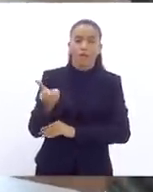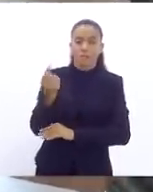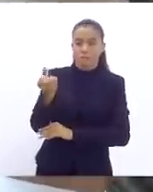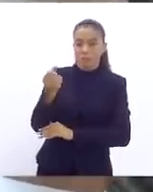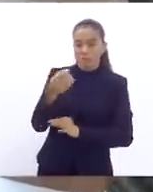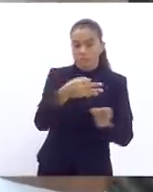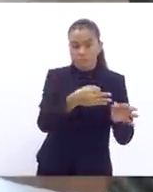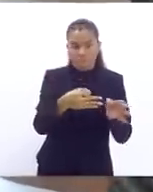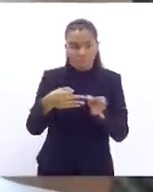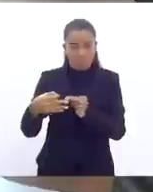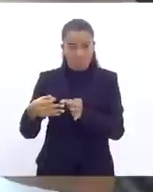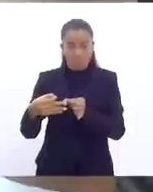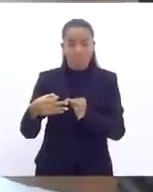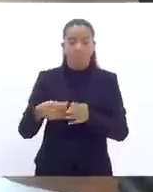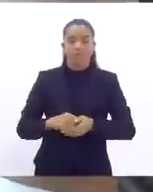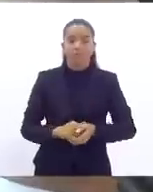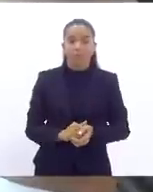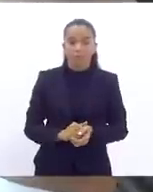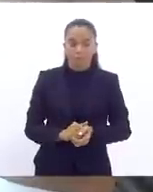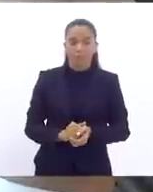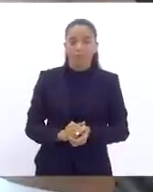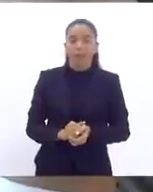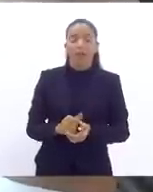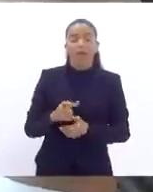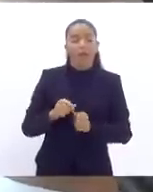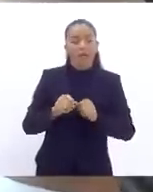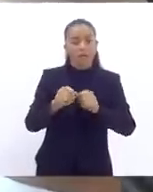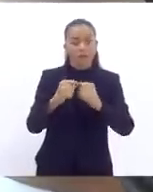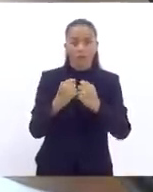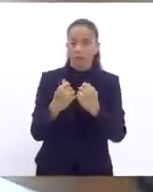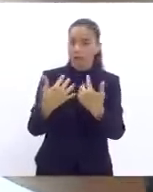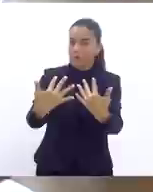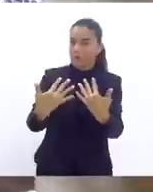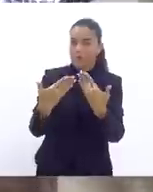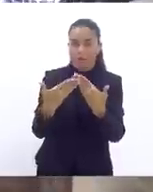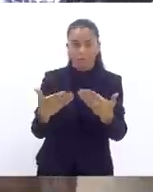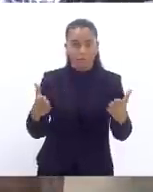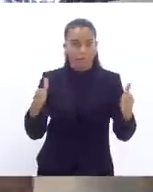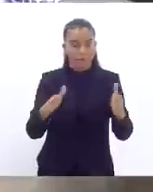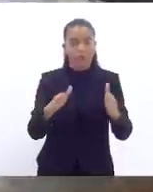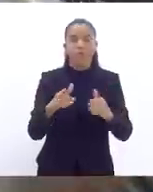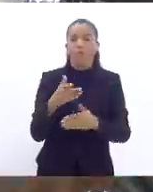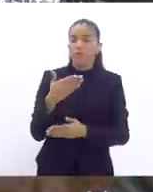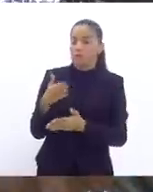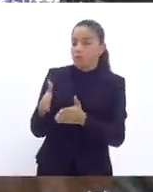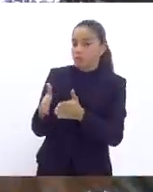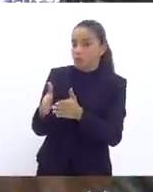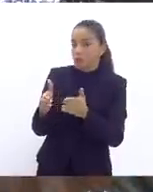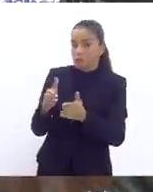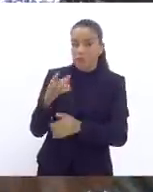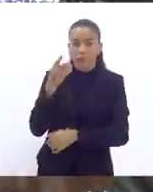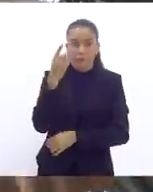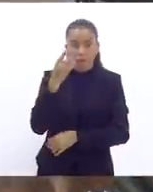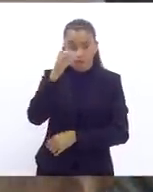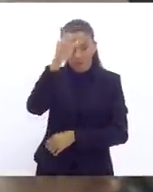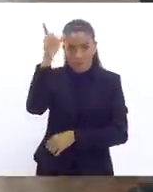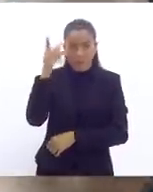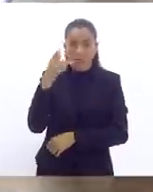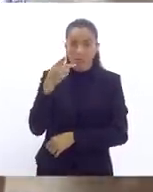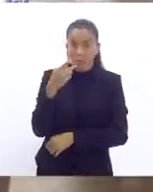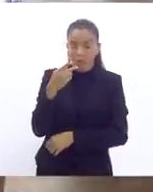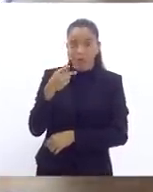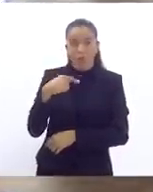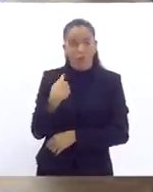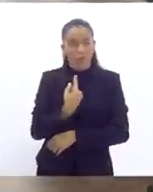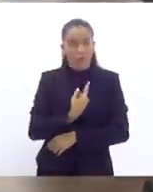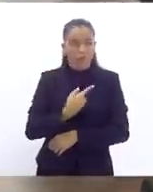devidamente atualizados essa audiência pública foi solicitada pelo Deputado Luiz Paulo nós